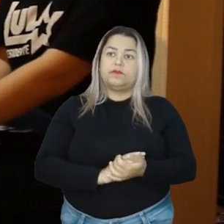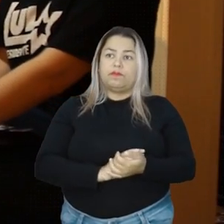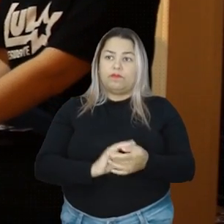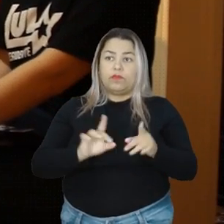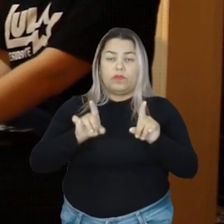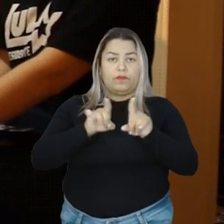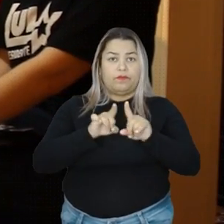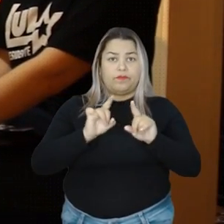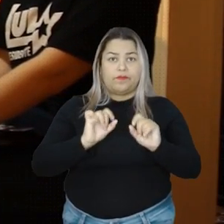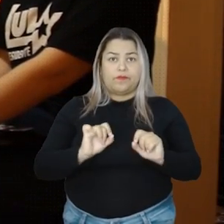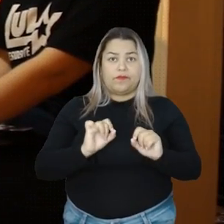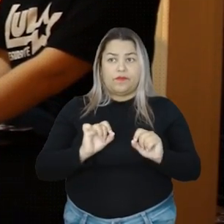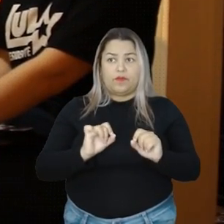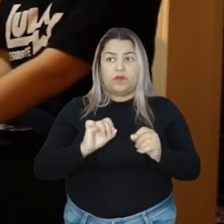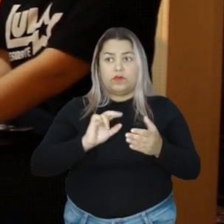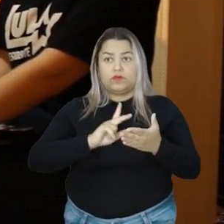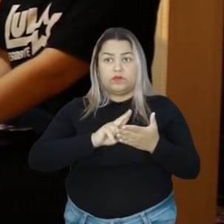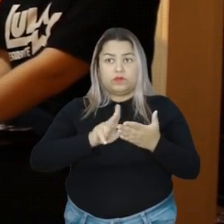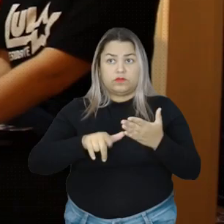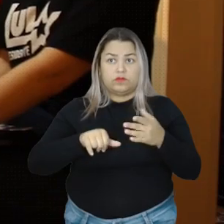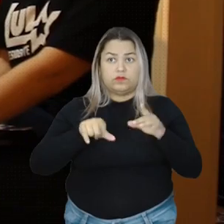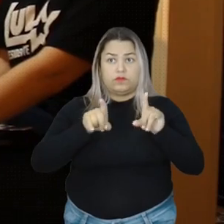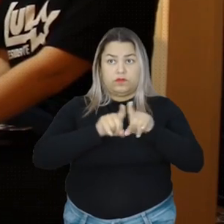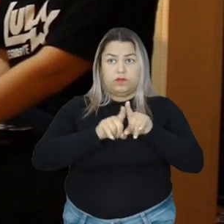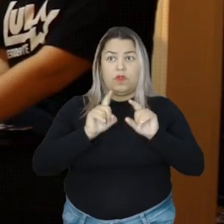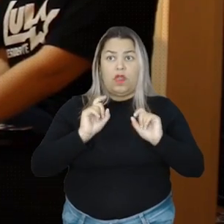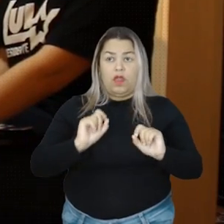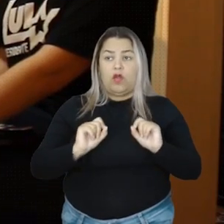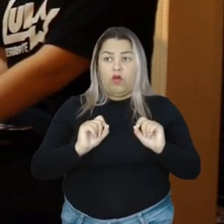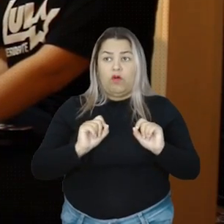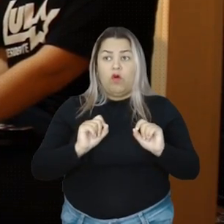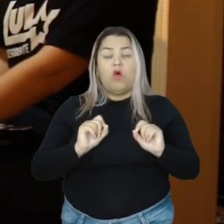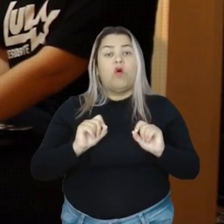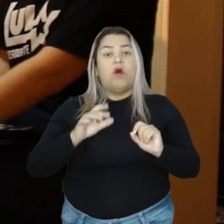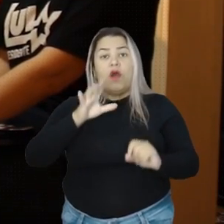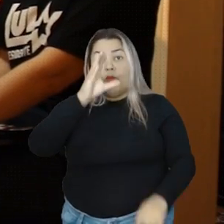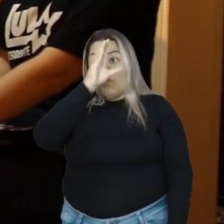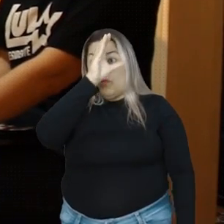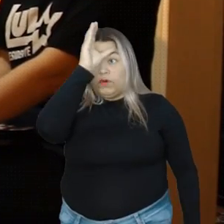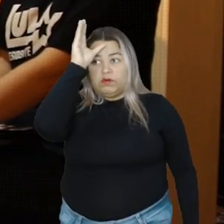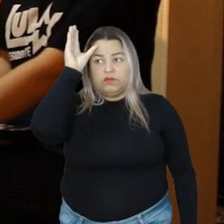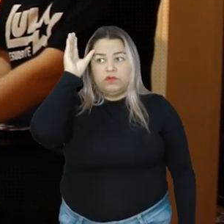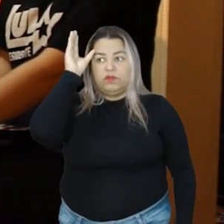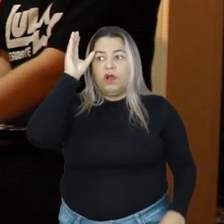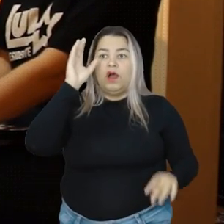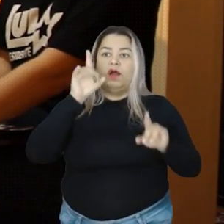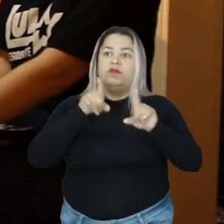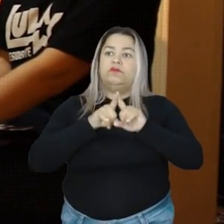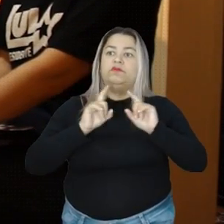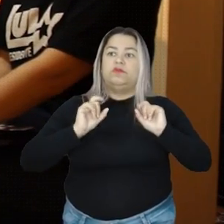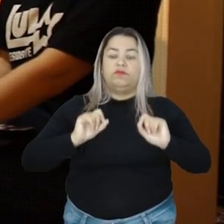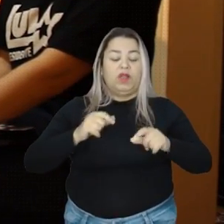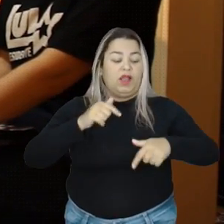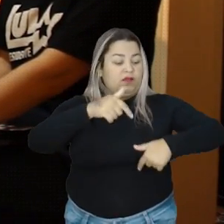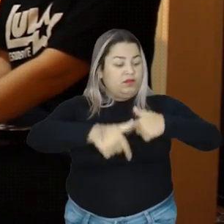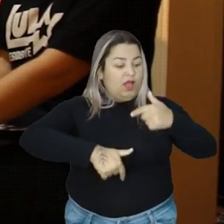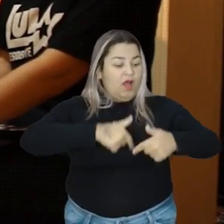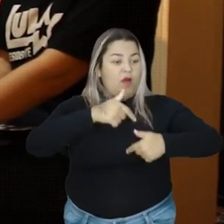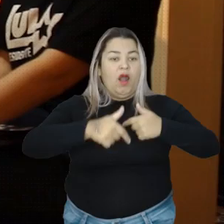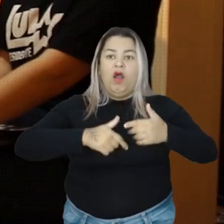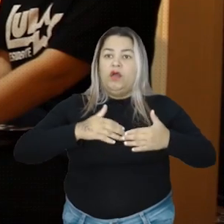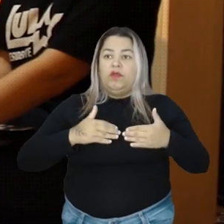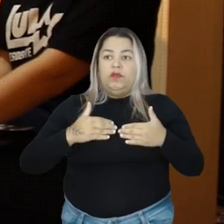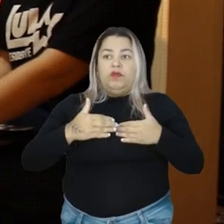de vencimento das duplicatas para os clientes, não é? Portanto, trabalhando fora do banco,